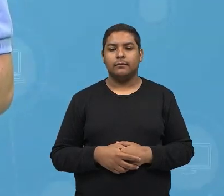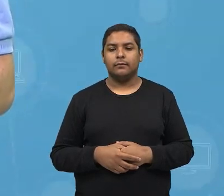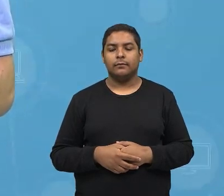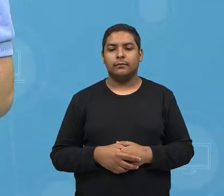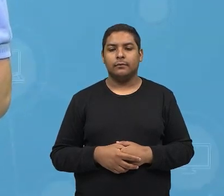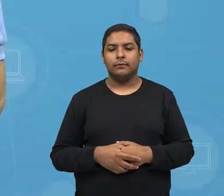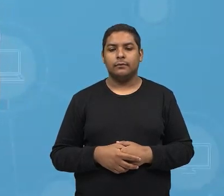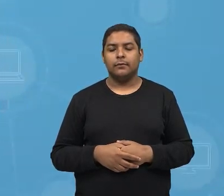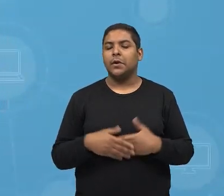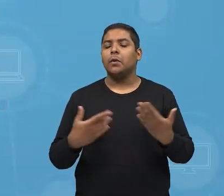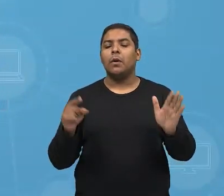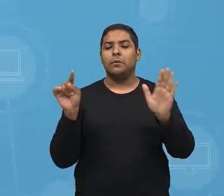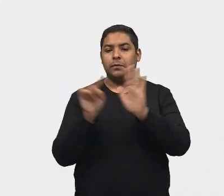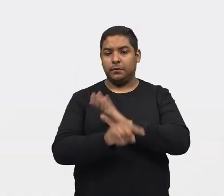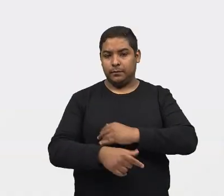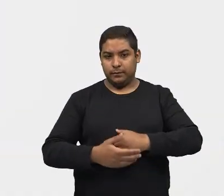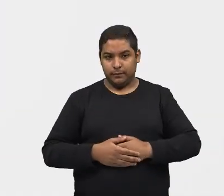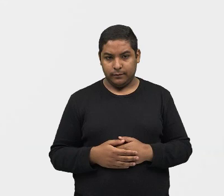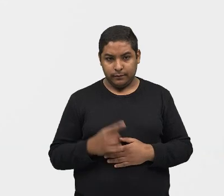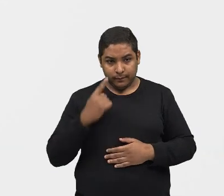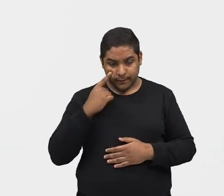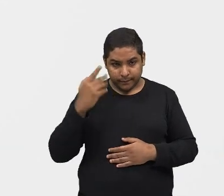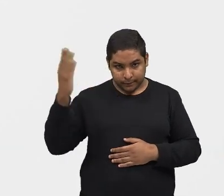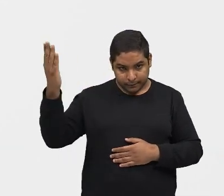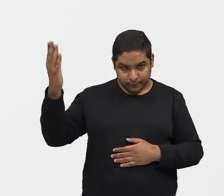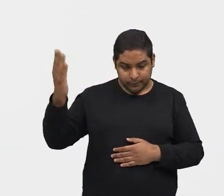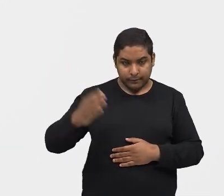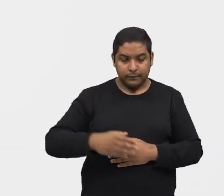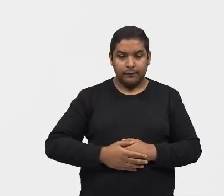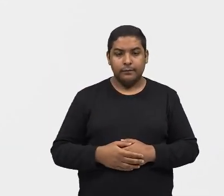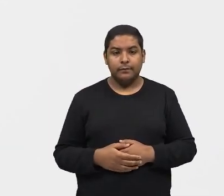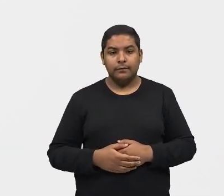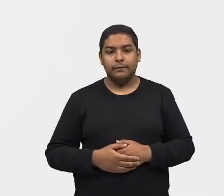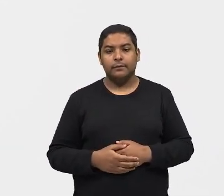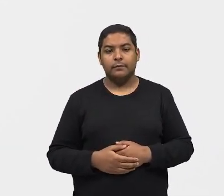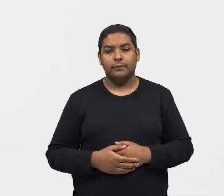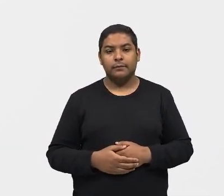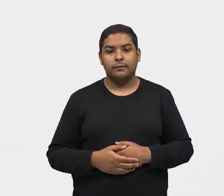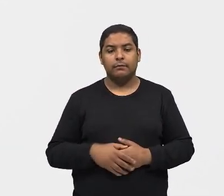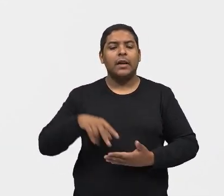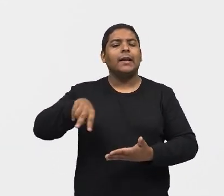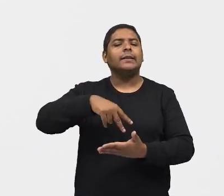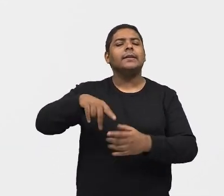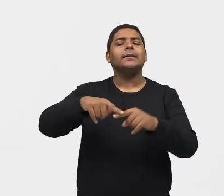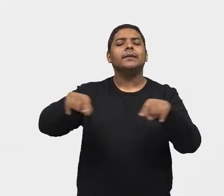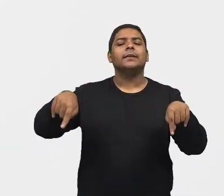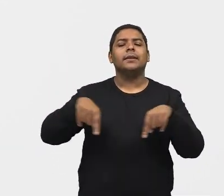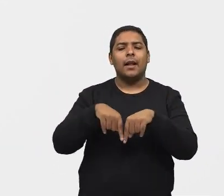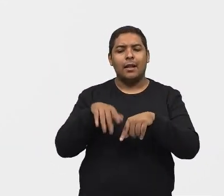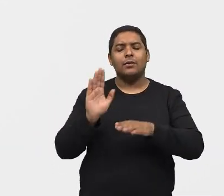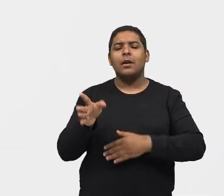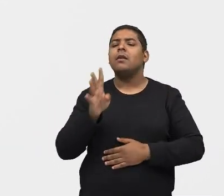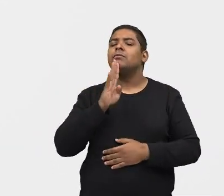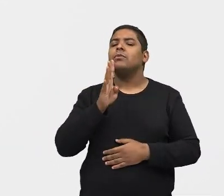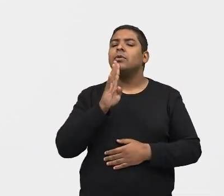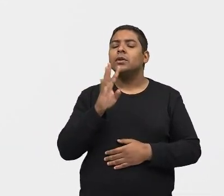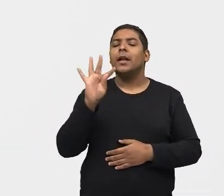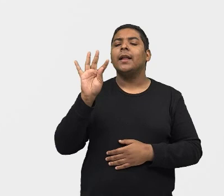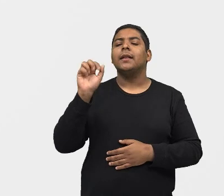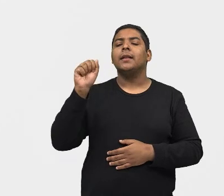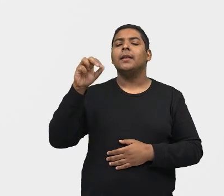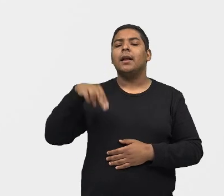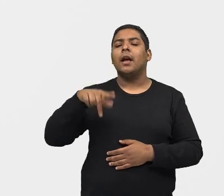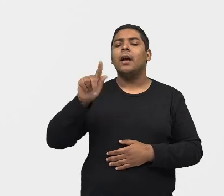a nossa próxima questão? Vamos ver? Então, a questão 2 diz: qual dança de salão é conhecida como tango